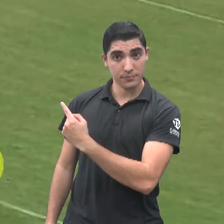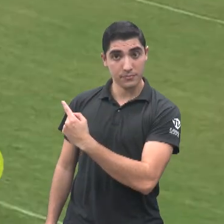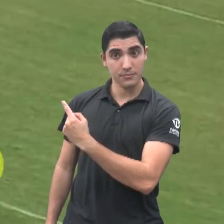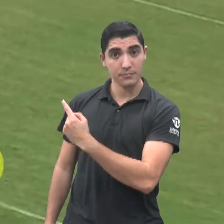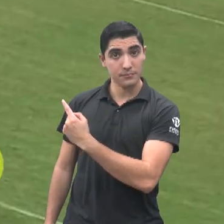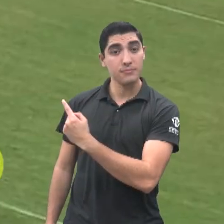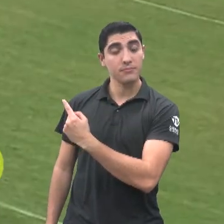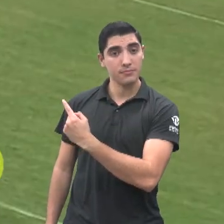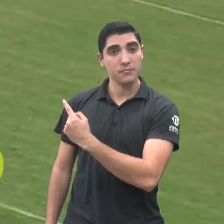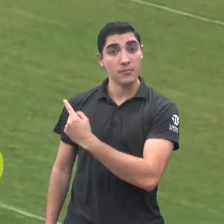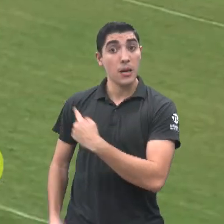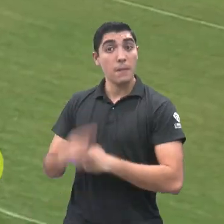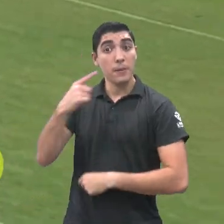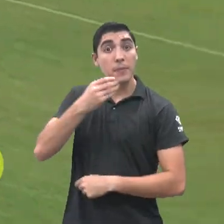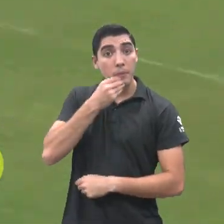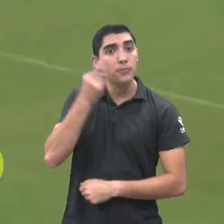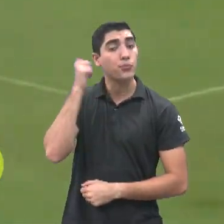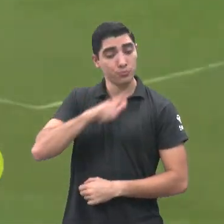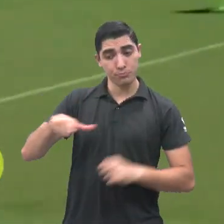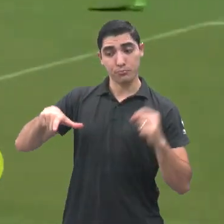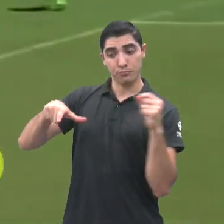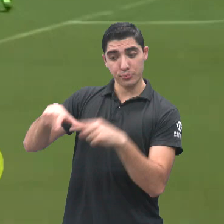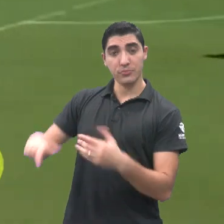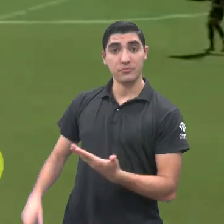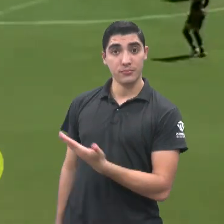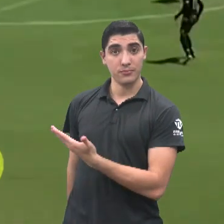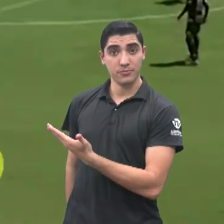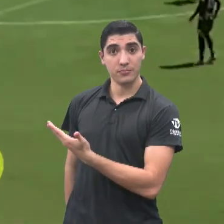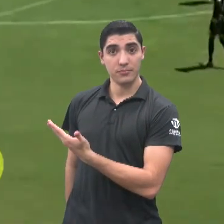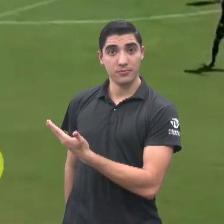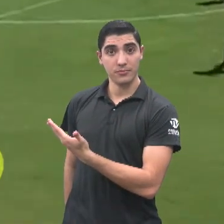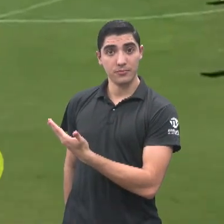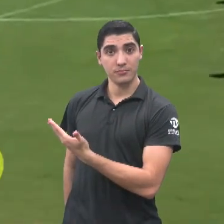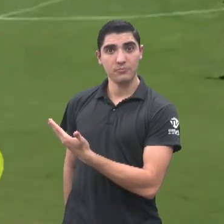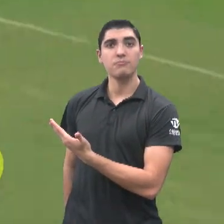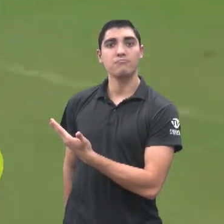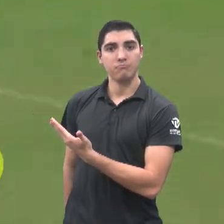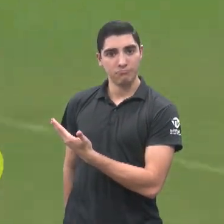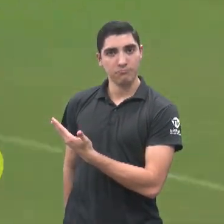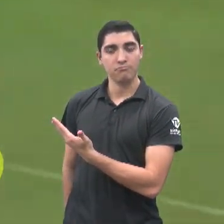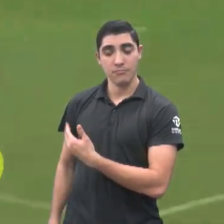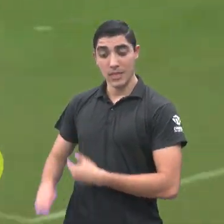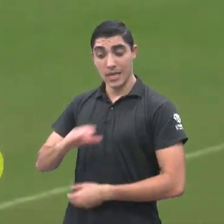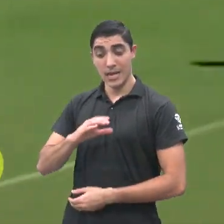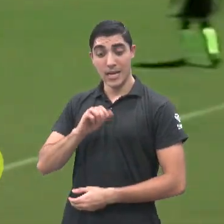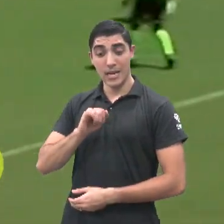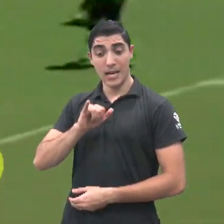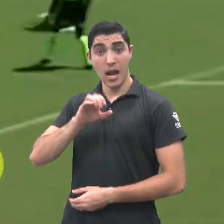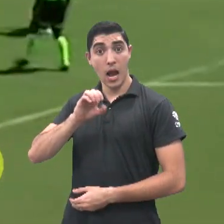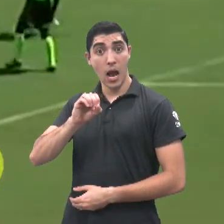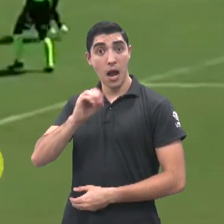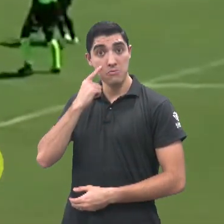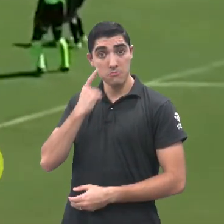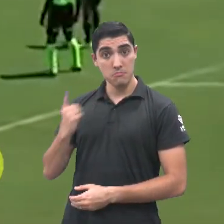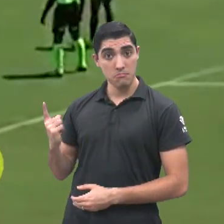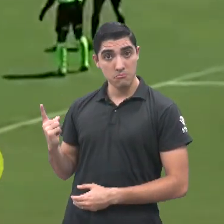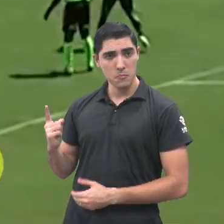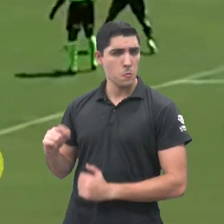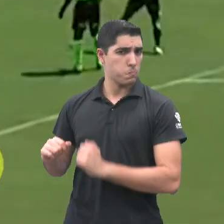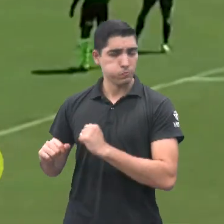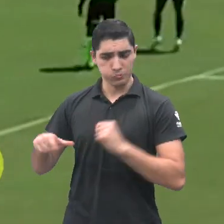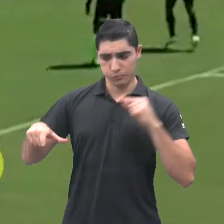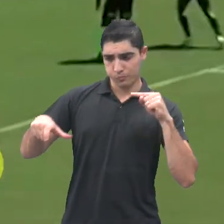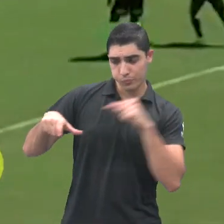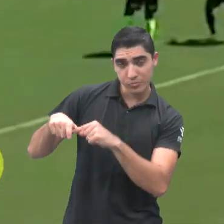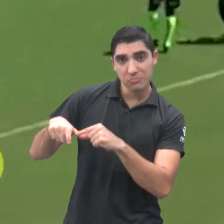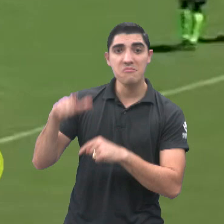gol. Escanteio pela direita, Diogo bateu com veneno no meio do pagode. Caio Mineiro subiu mais que todo mundo para fazer. Joseense